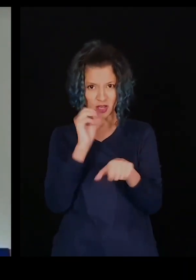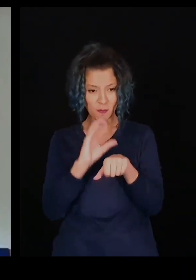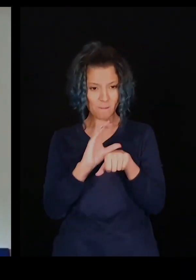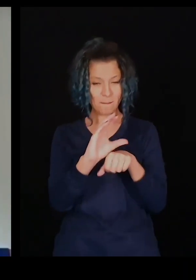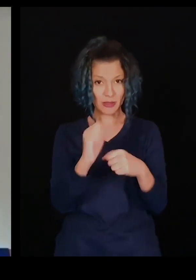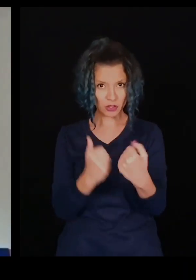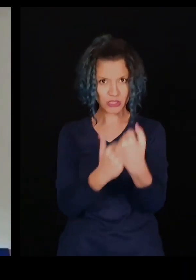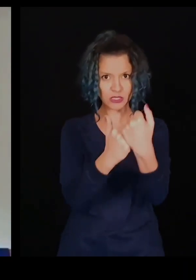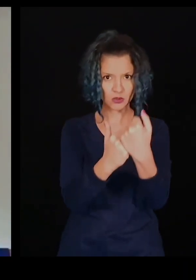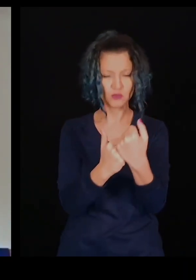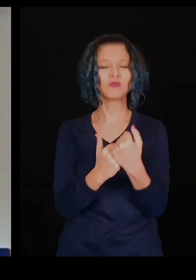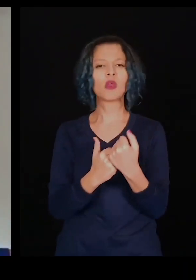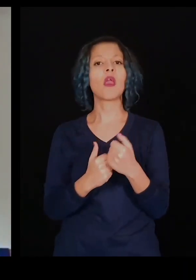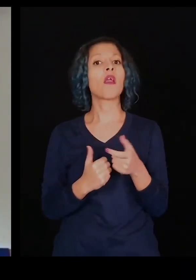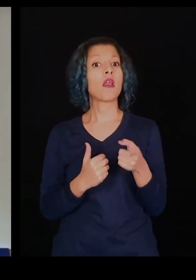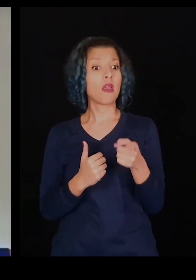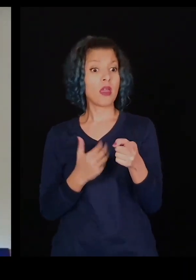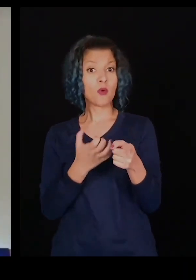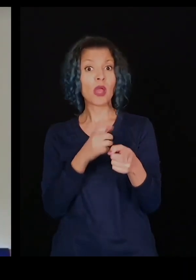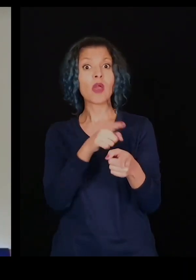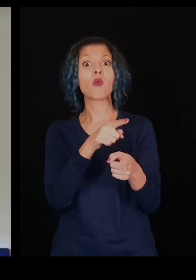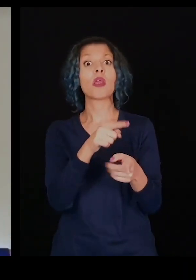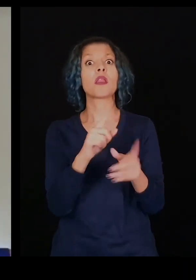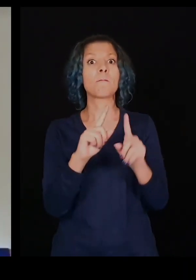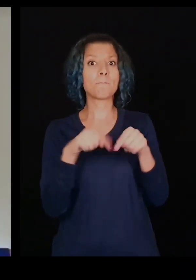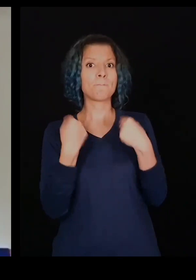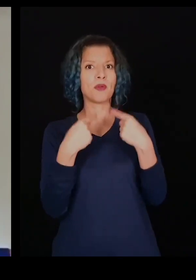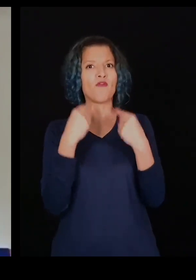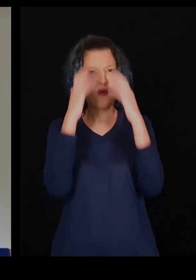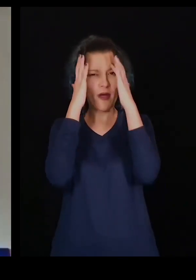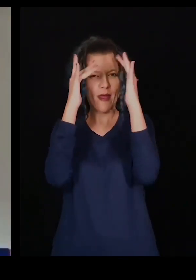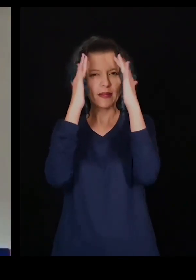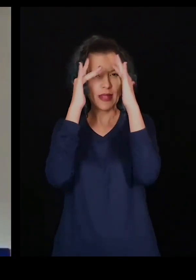receber projetos em que fossem projetos